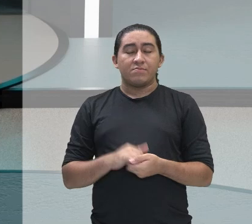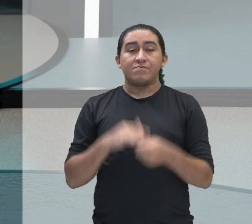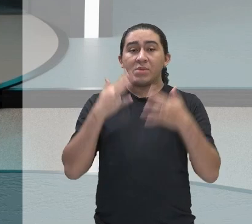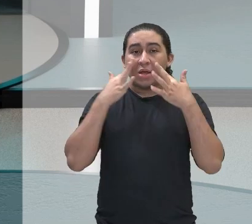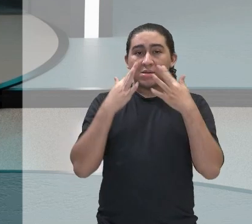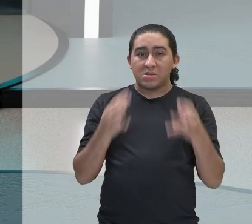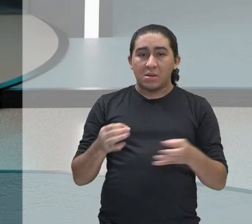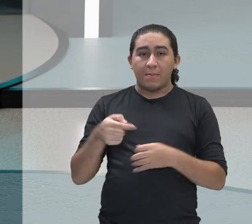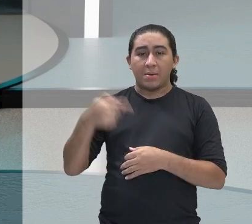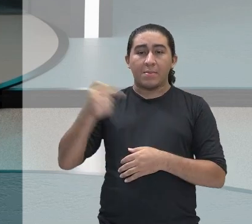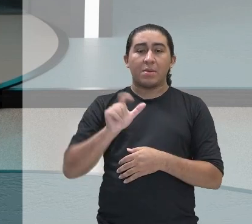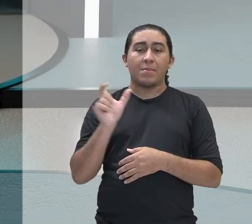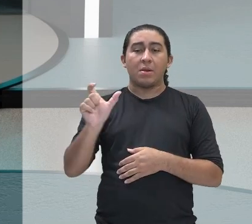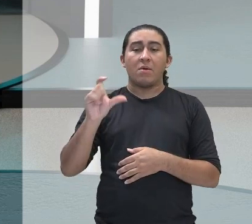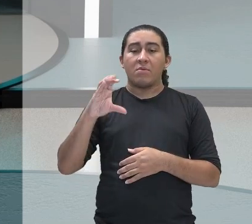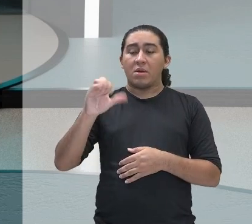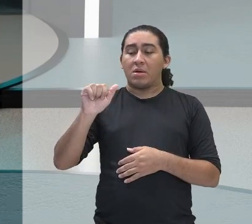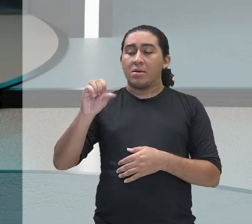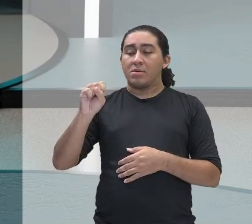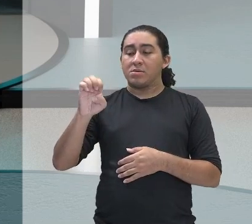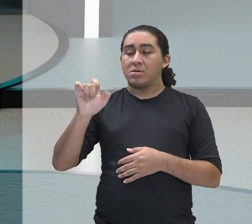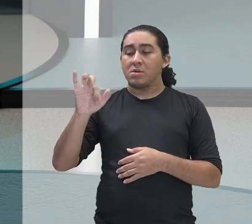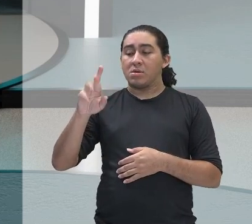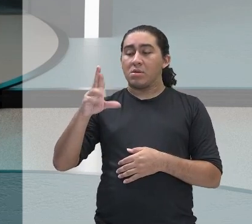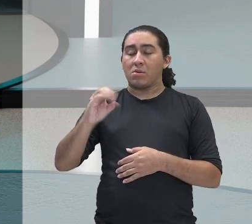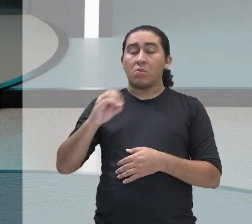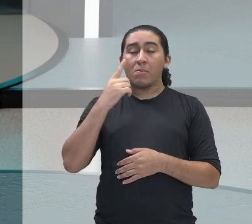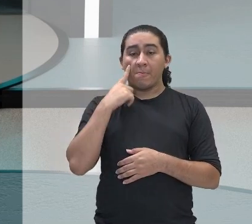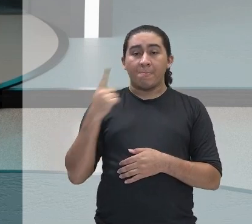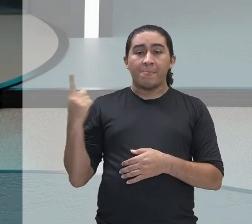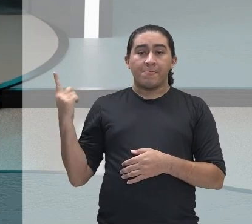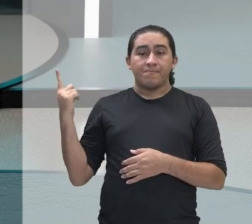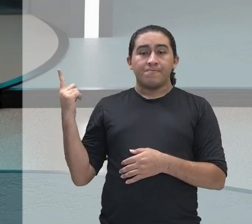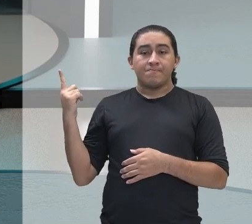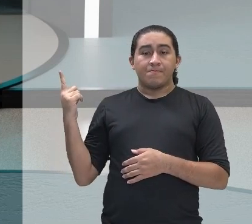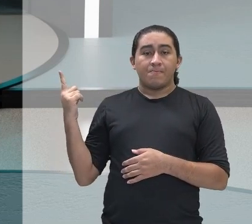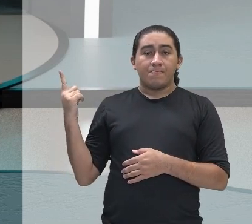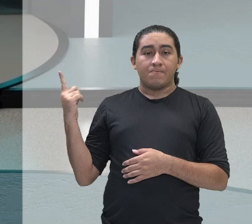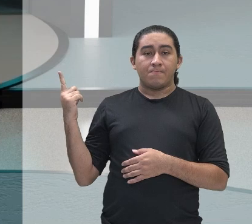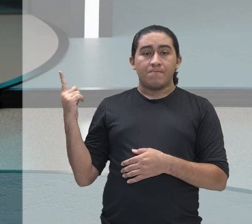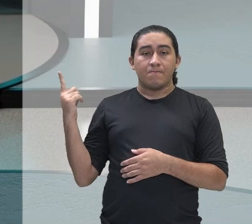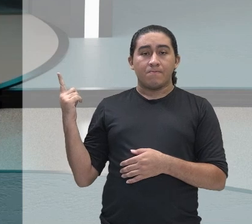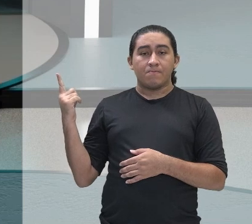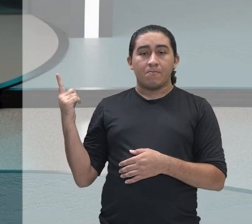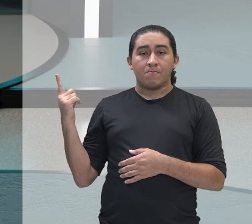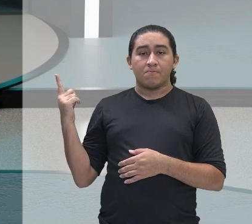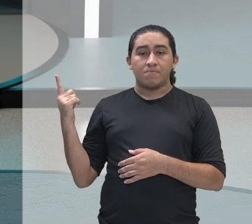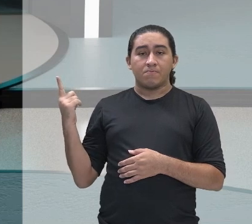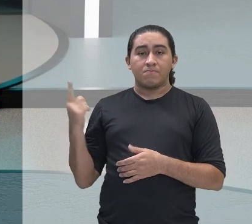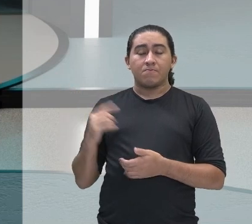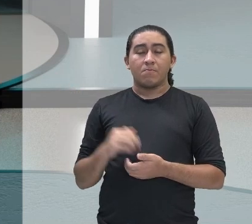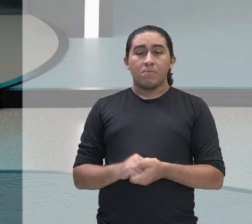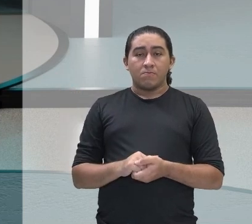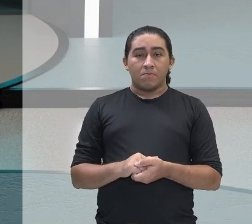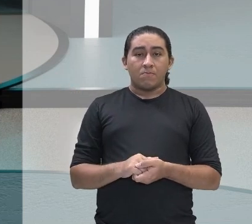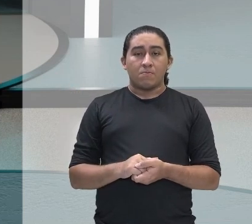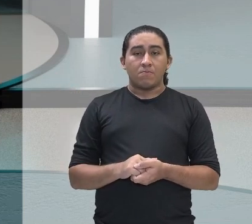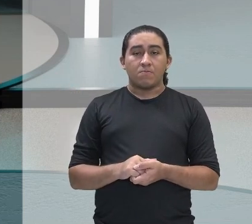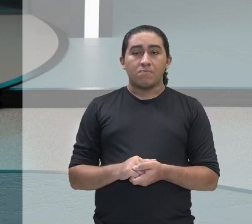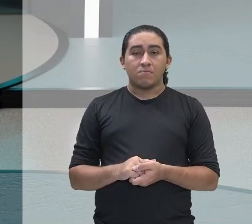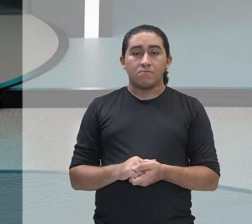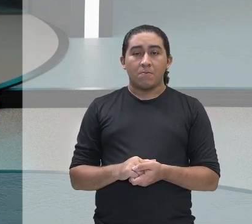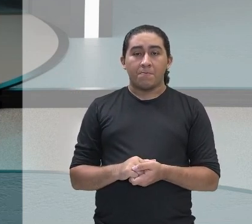a primeira palavra que nós podemos formar, tirando aí o radical da palavra